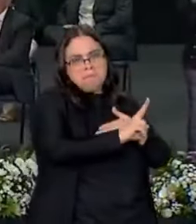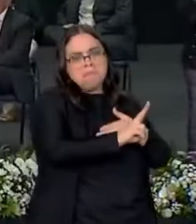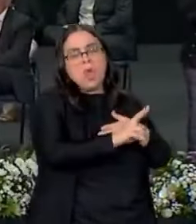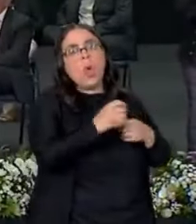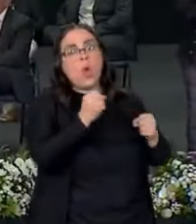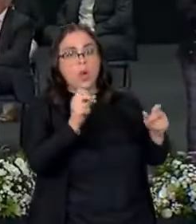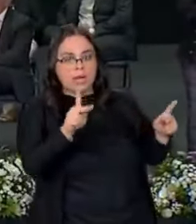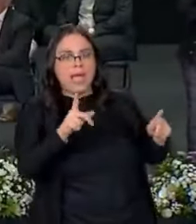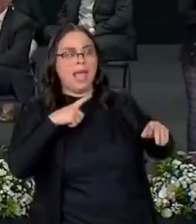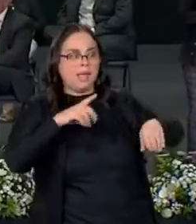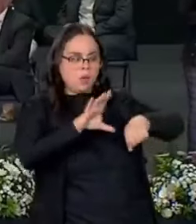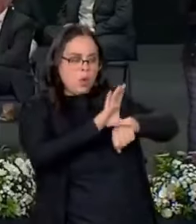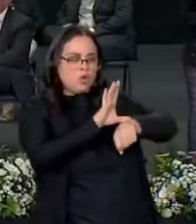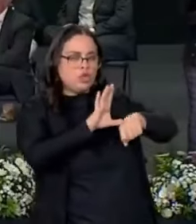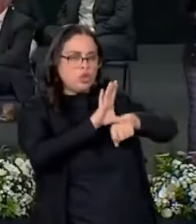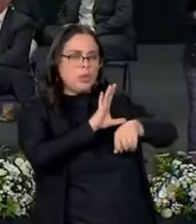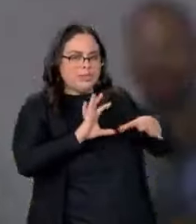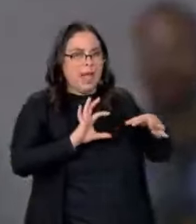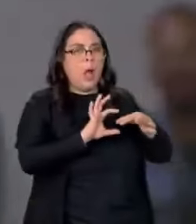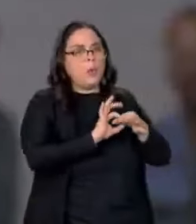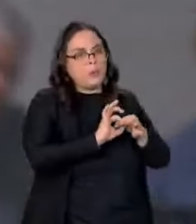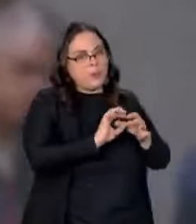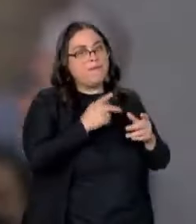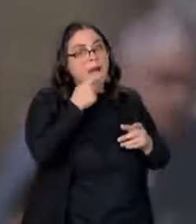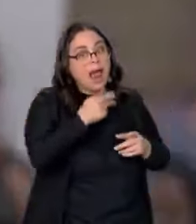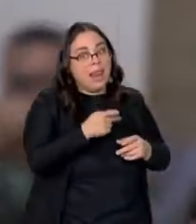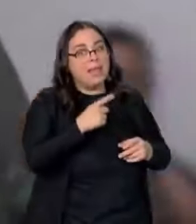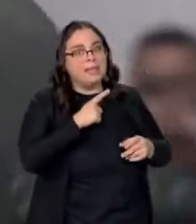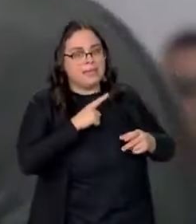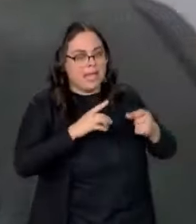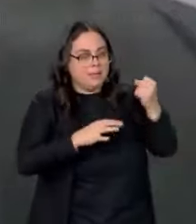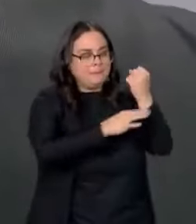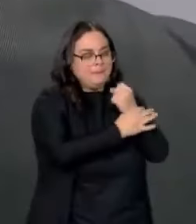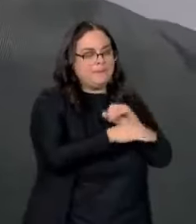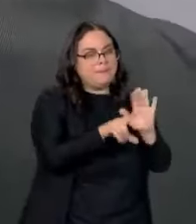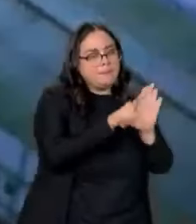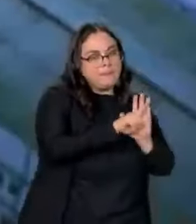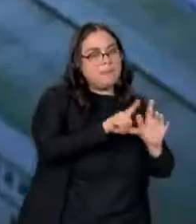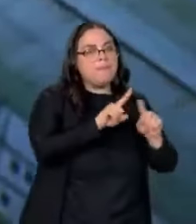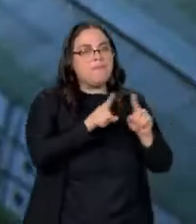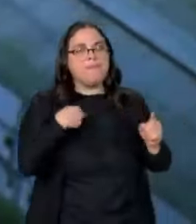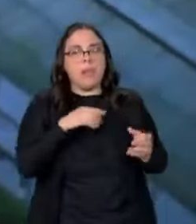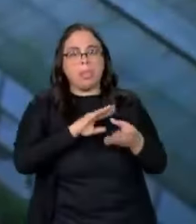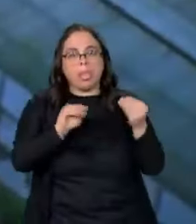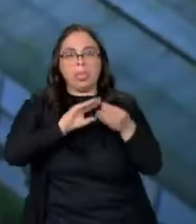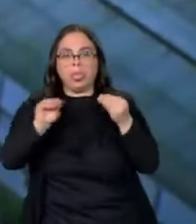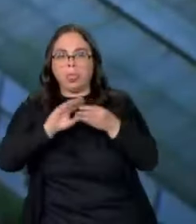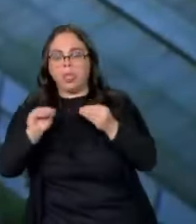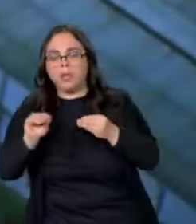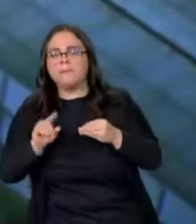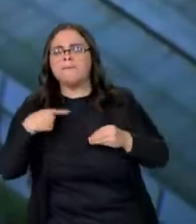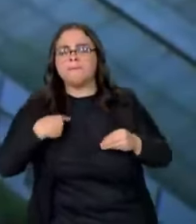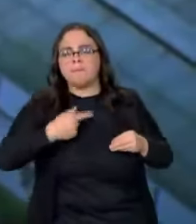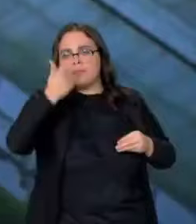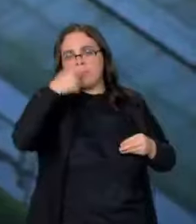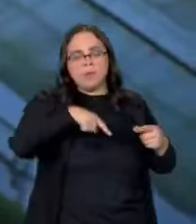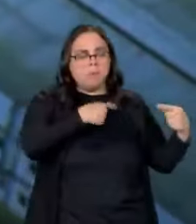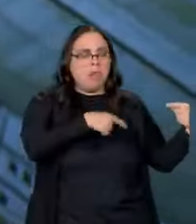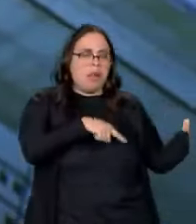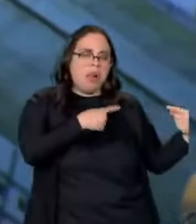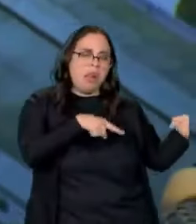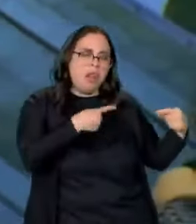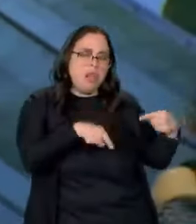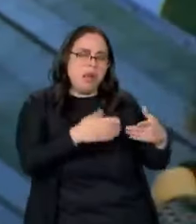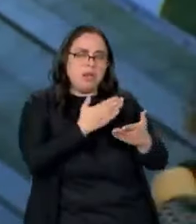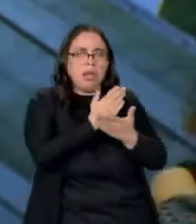porque a Constituição garante. Já existe uma garantia por lei. Aí entra, sabe, um monte de discussão que não tem